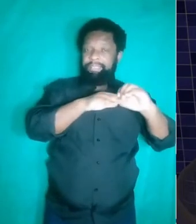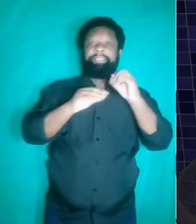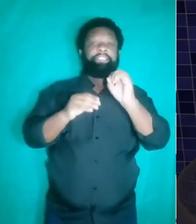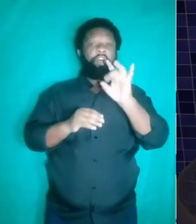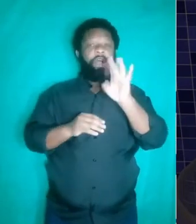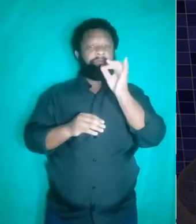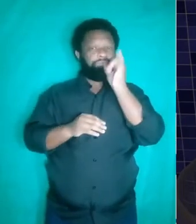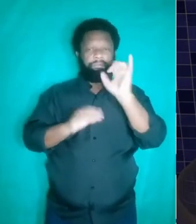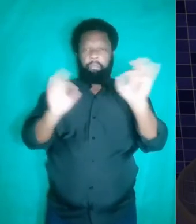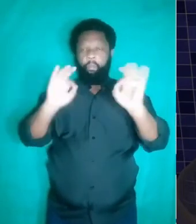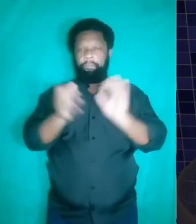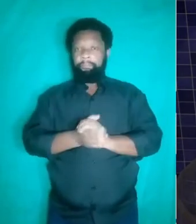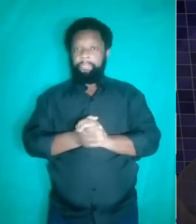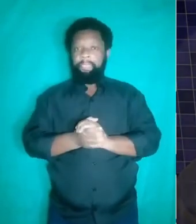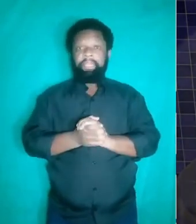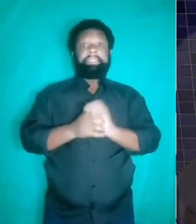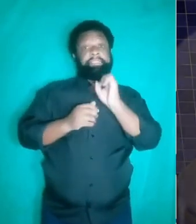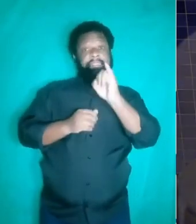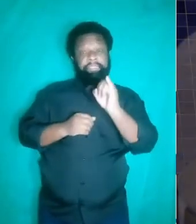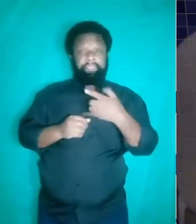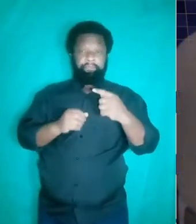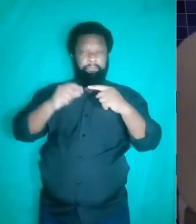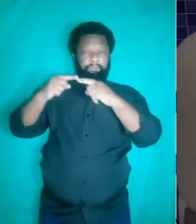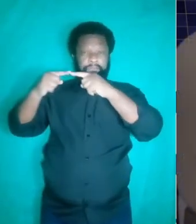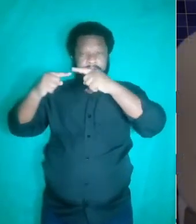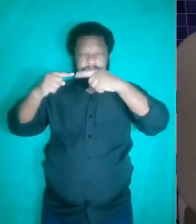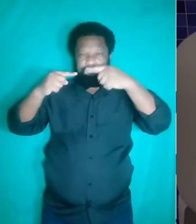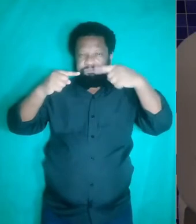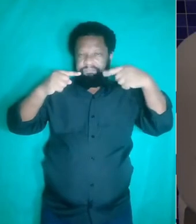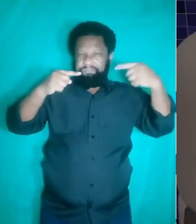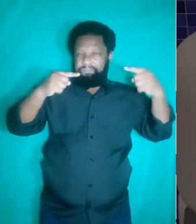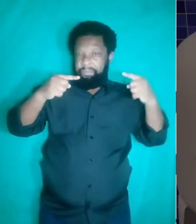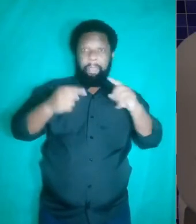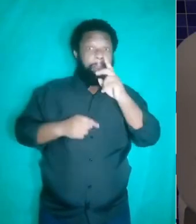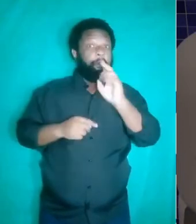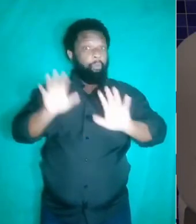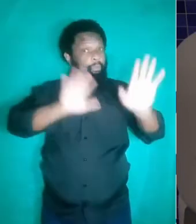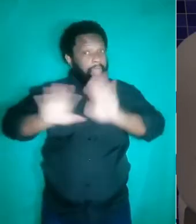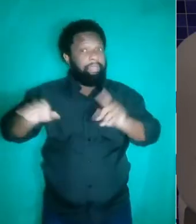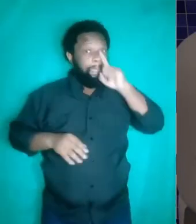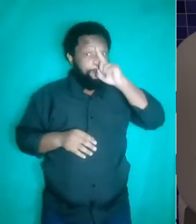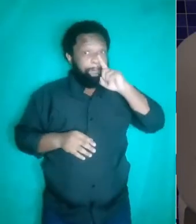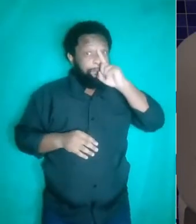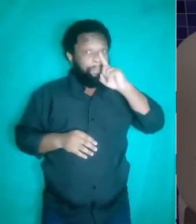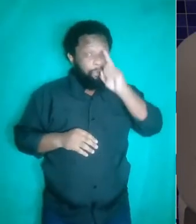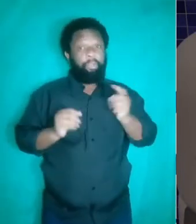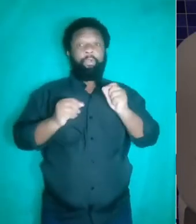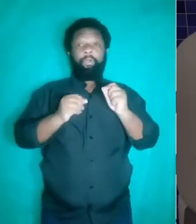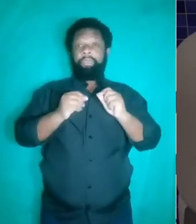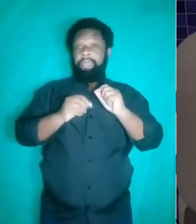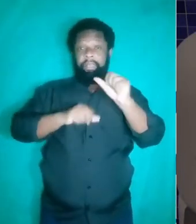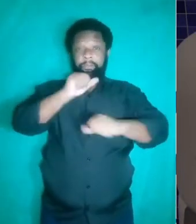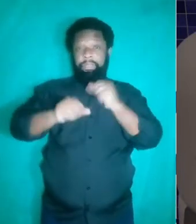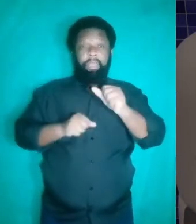consigam realmente fazer a passagem de corrente. Quando a corrente passa por esse fio, que é a coisa mais perigosa do universo,